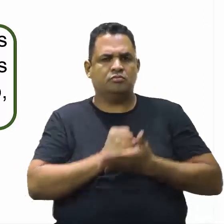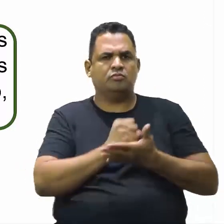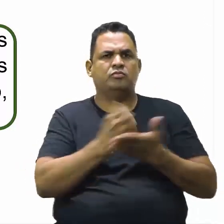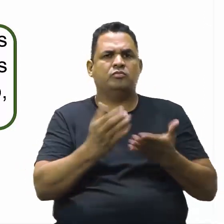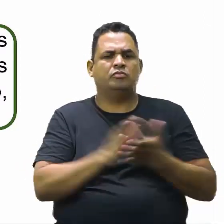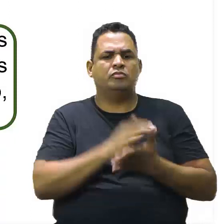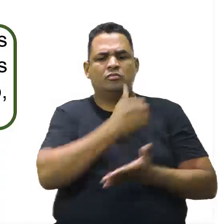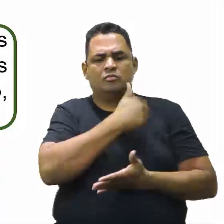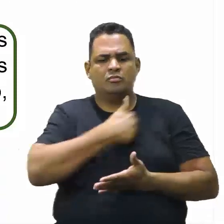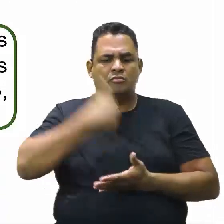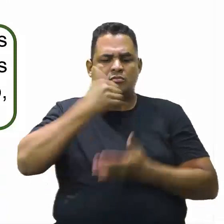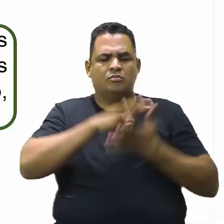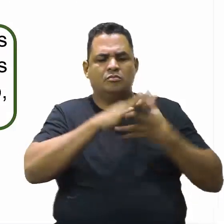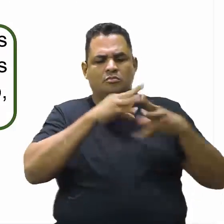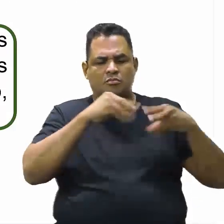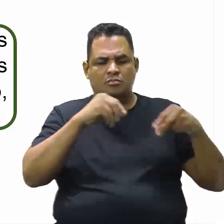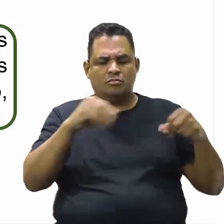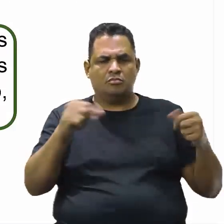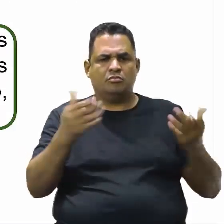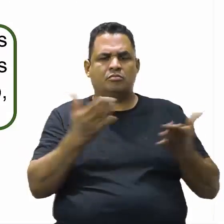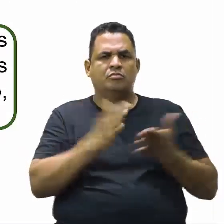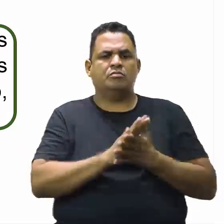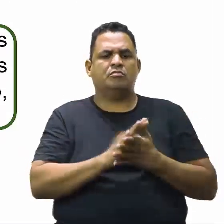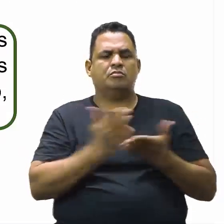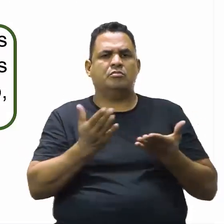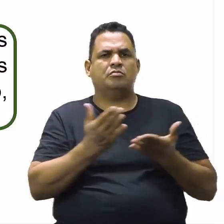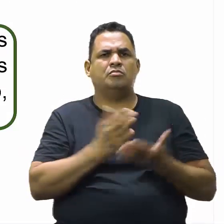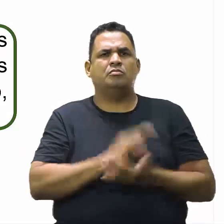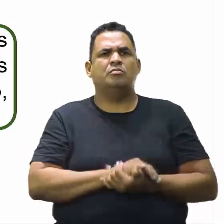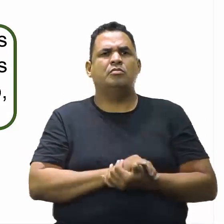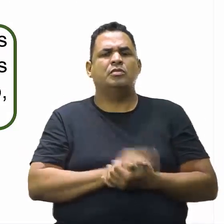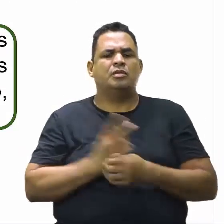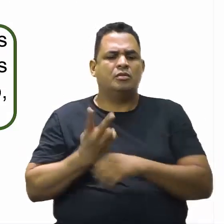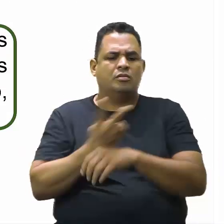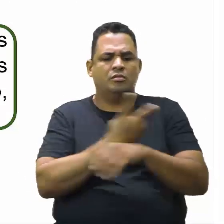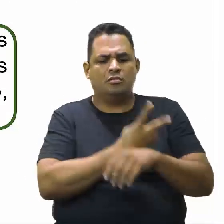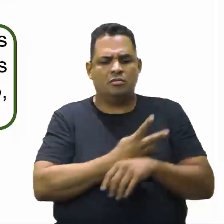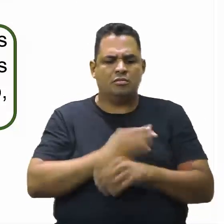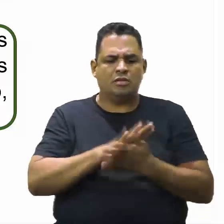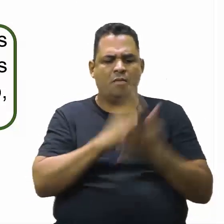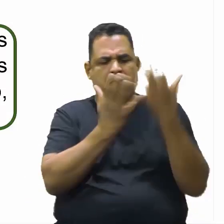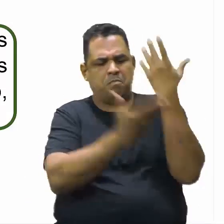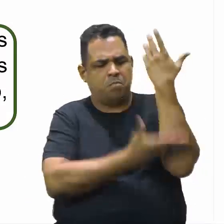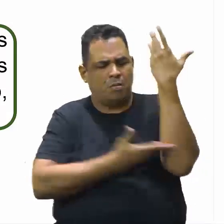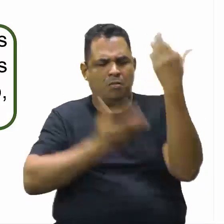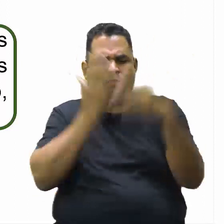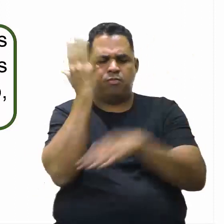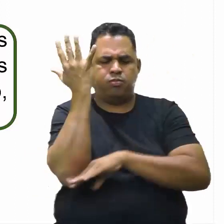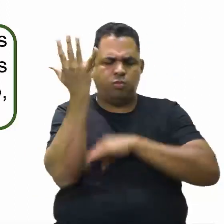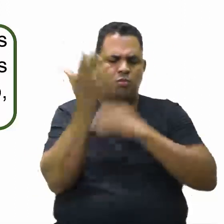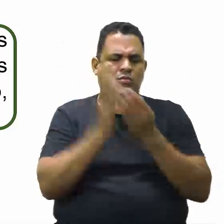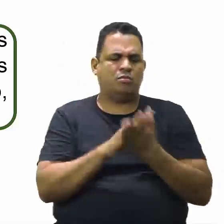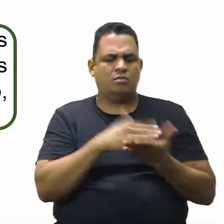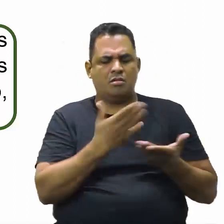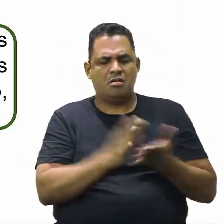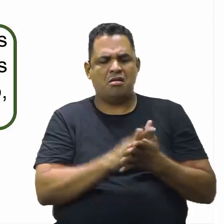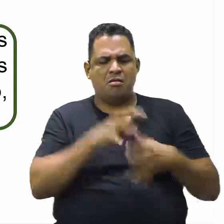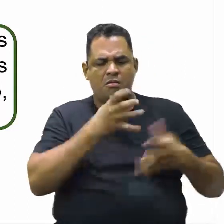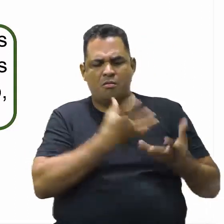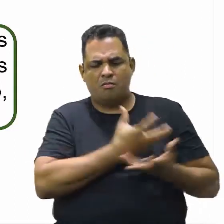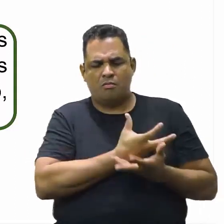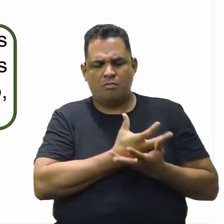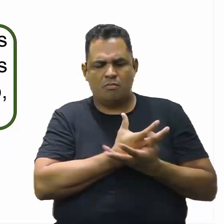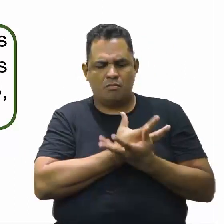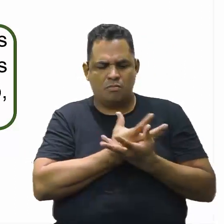de melhoria da terra. Então essa galera acaba buscando, desmatando, queimando para ver se melhora por conta